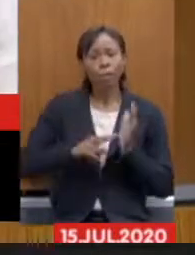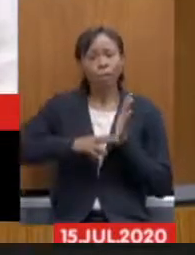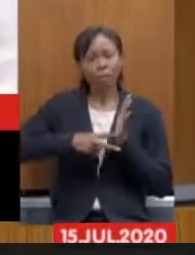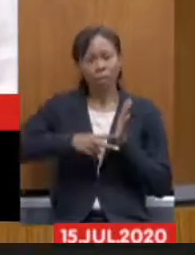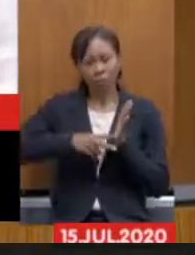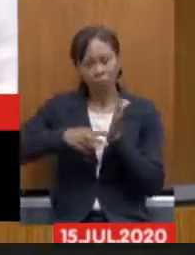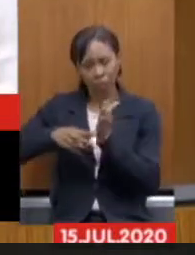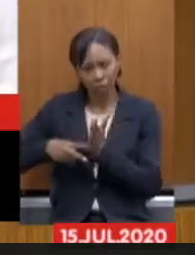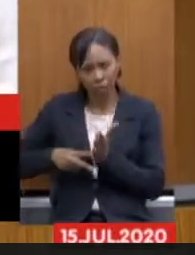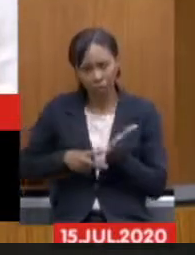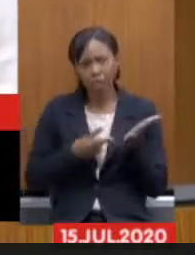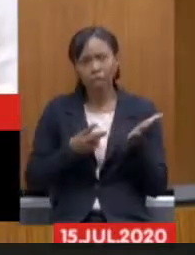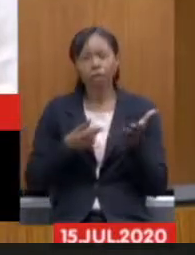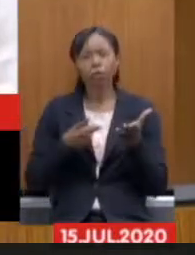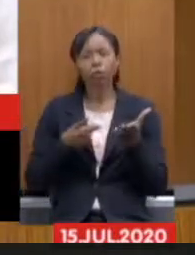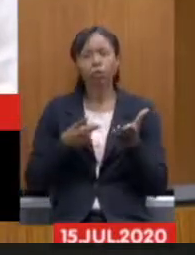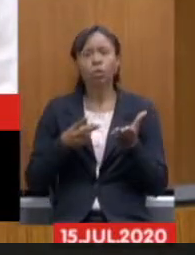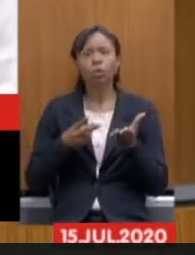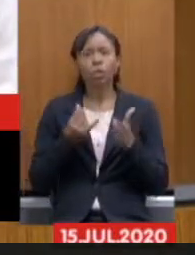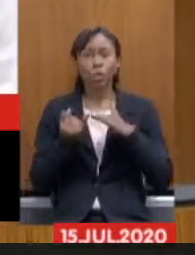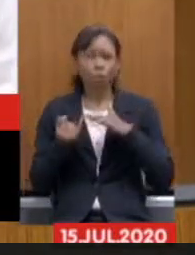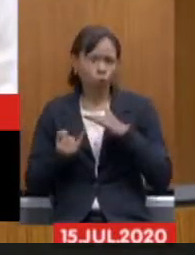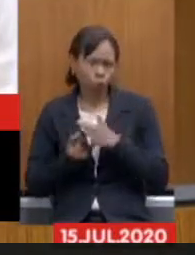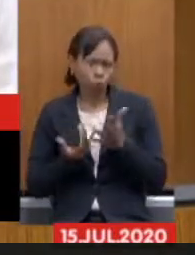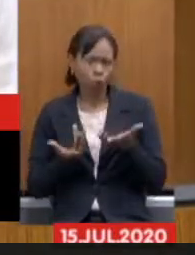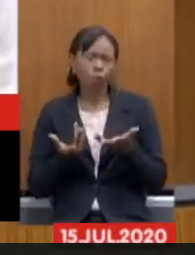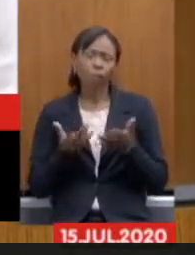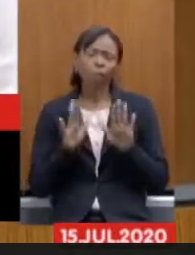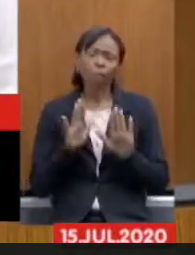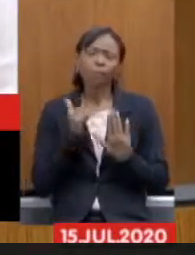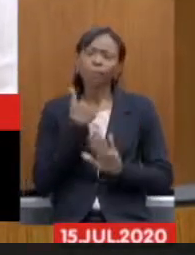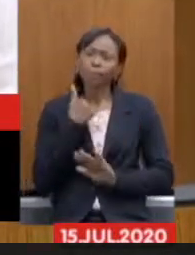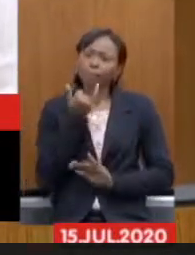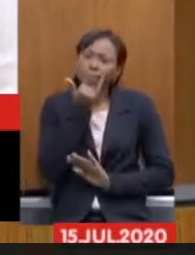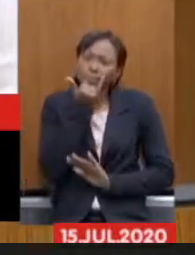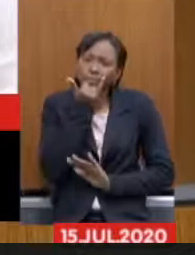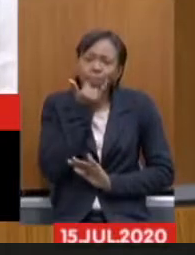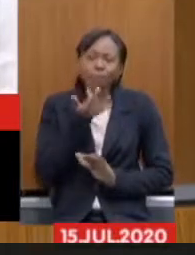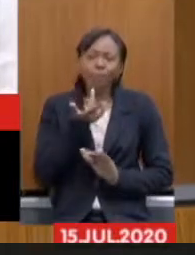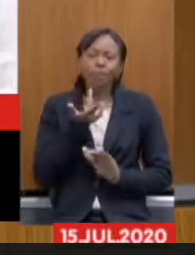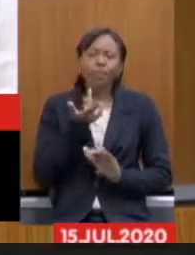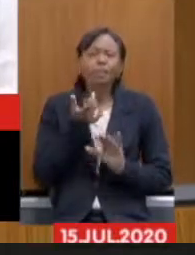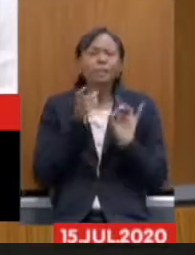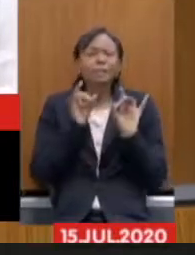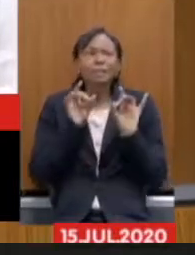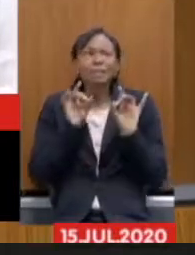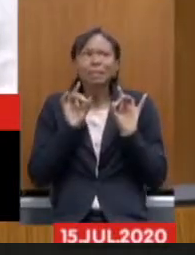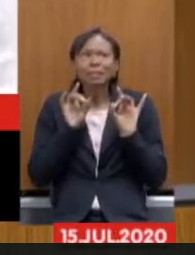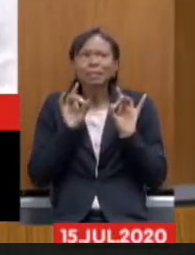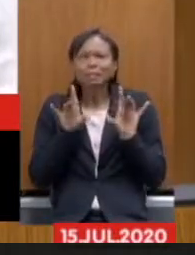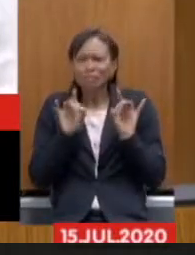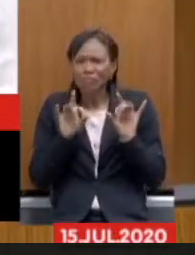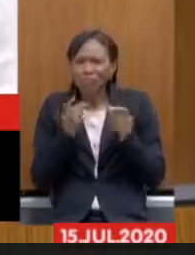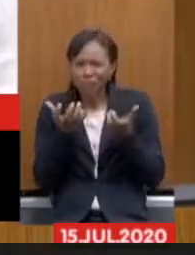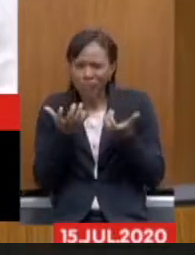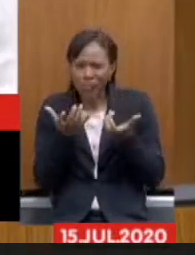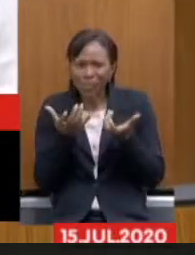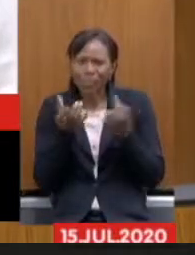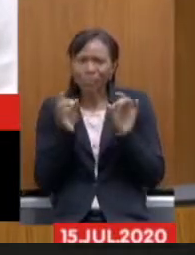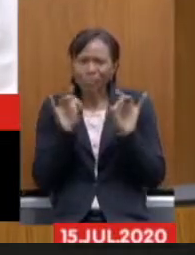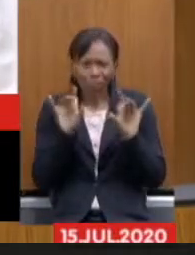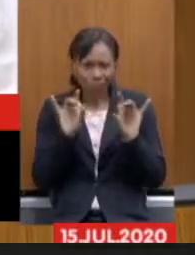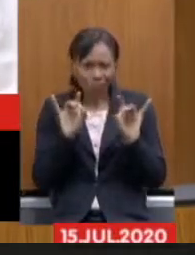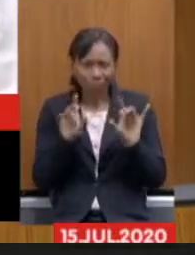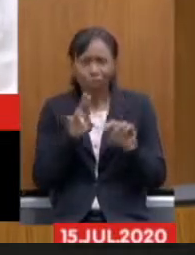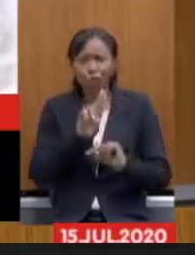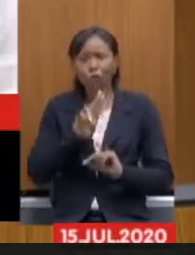sindicatos e de categorias e eu vou pedir desculpa para fazer de uma forma especial é em